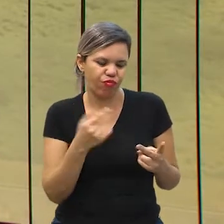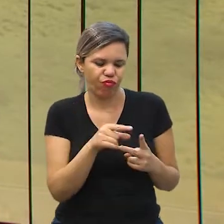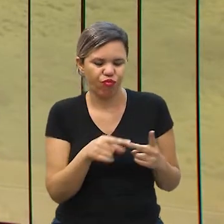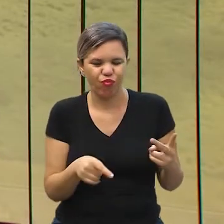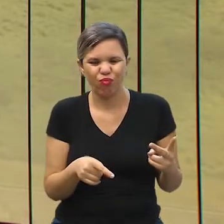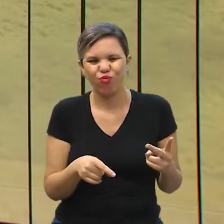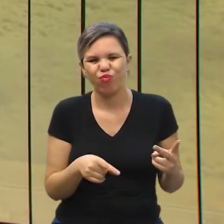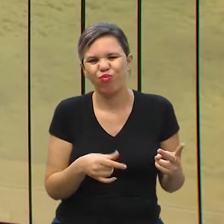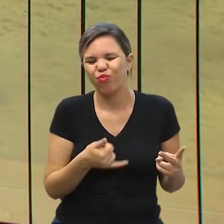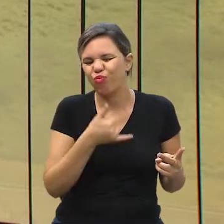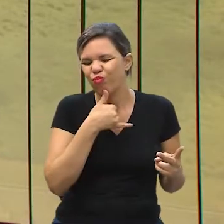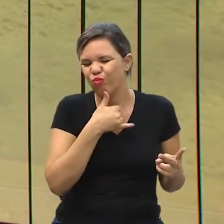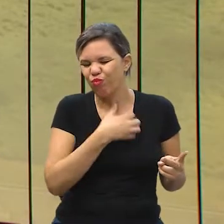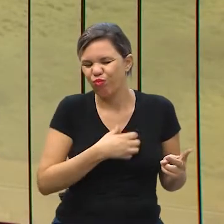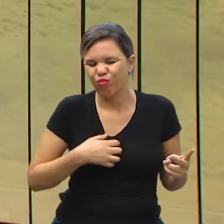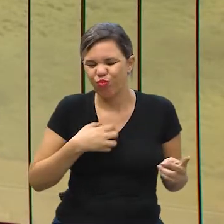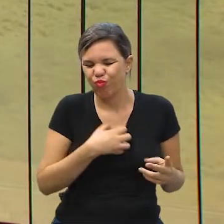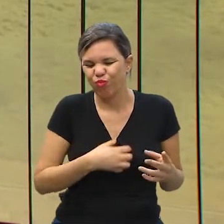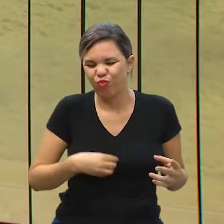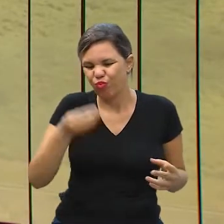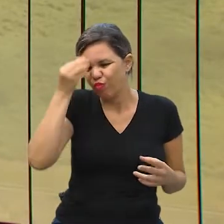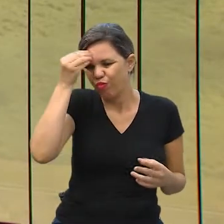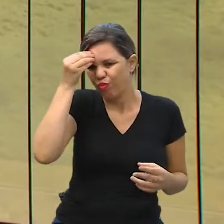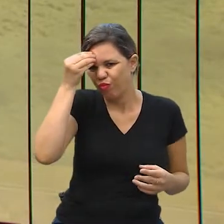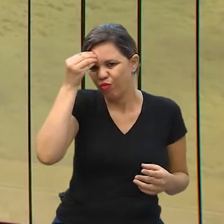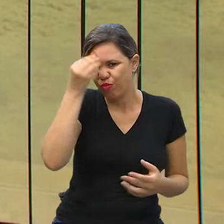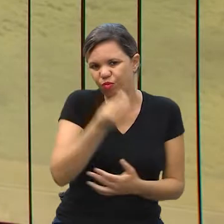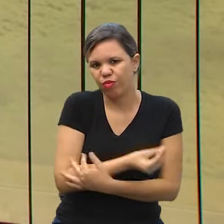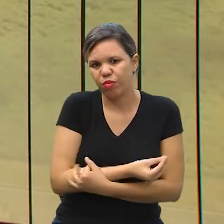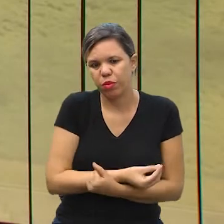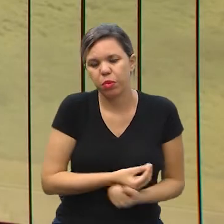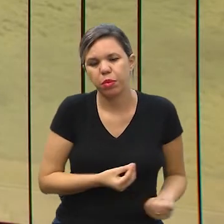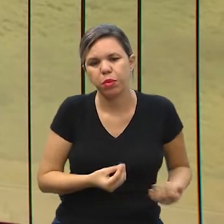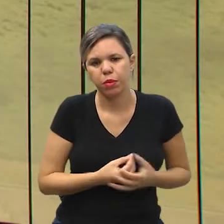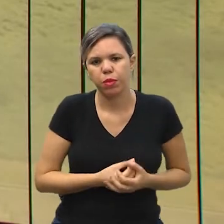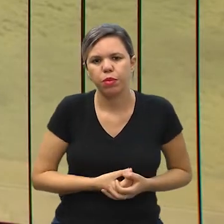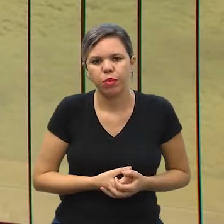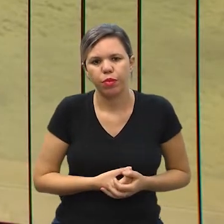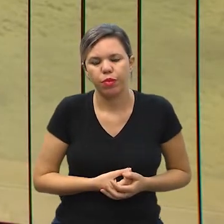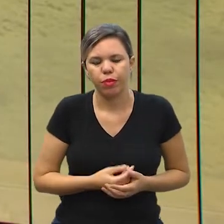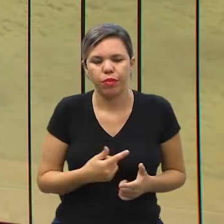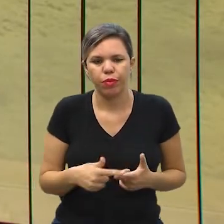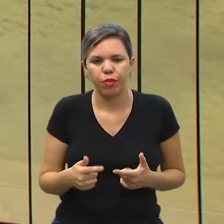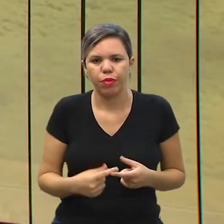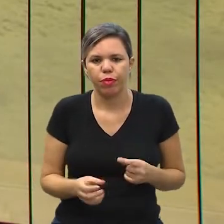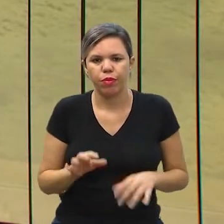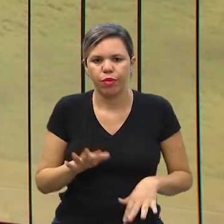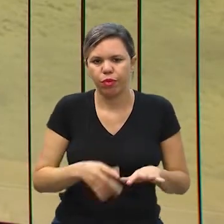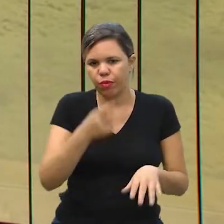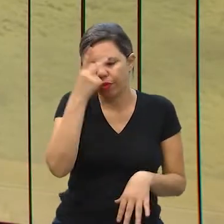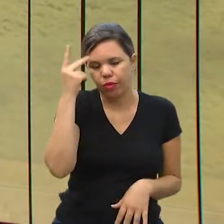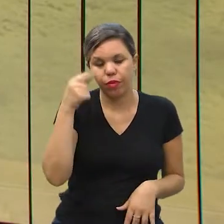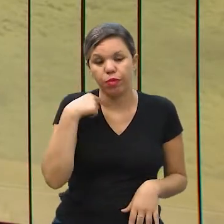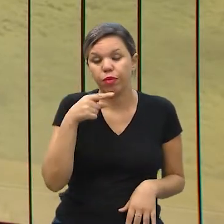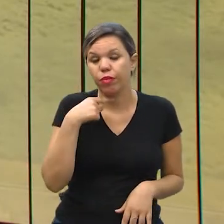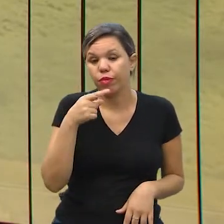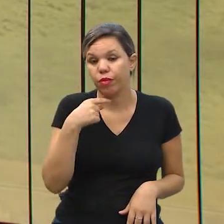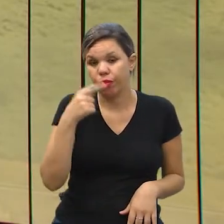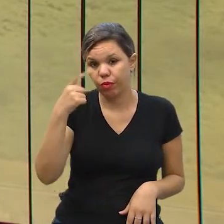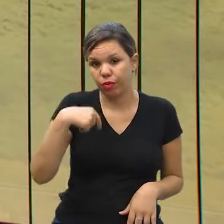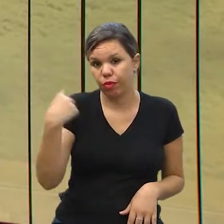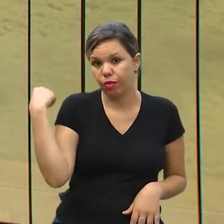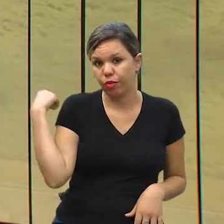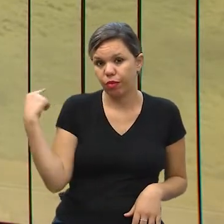então foi muito trágico assim é uma coisa que marcou muito na minha vida então é um acontecimento que às vezes as pessoas ficam em